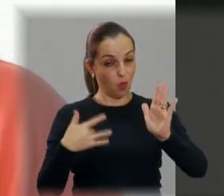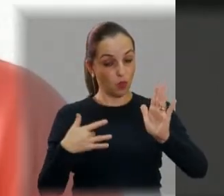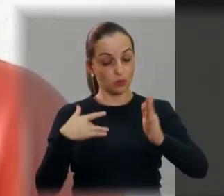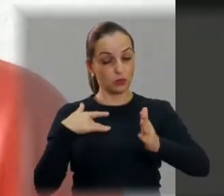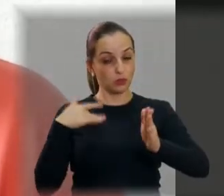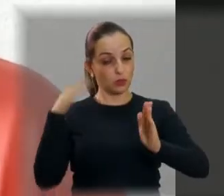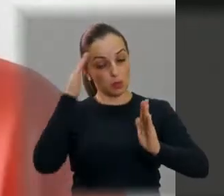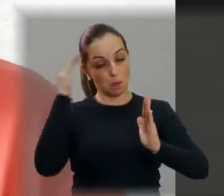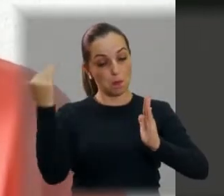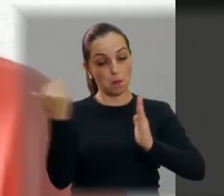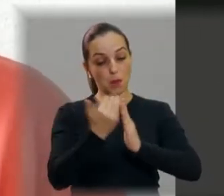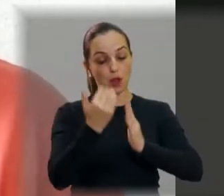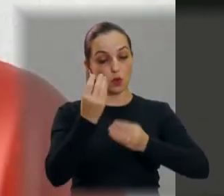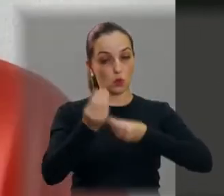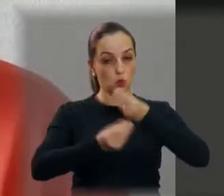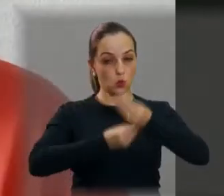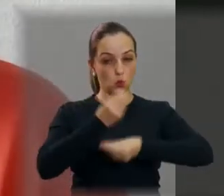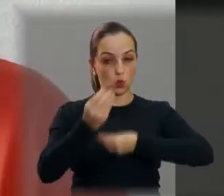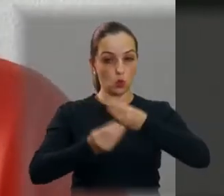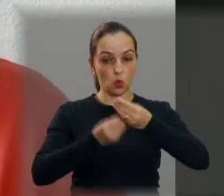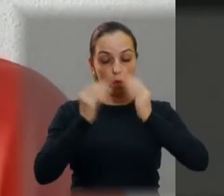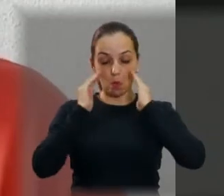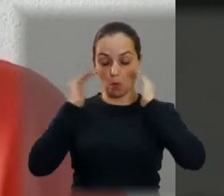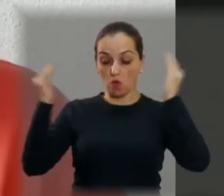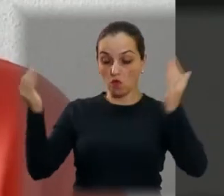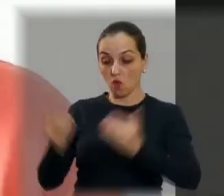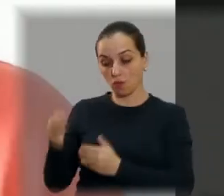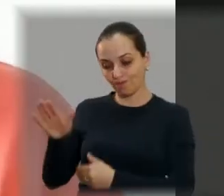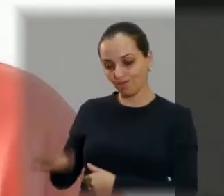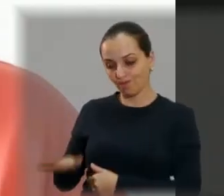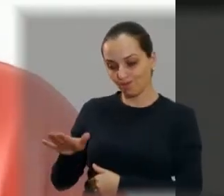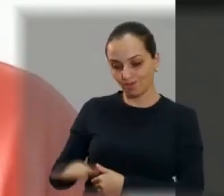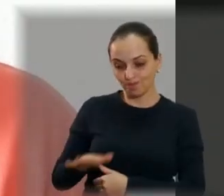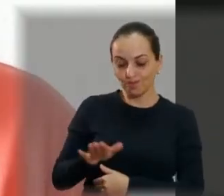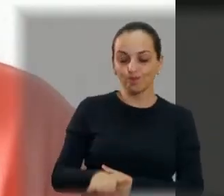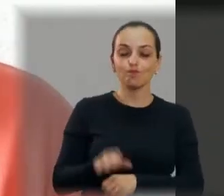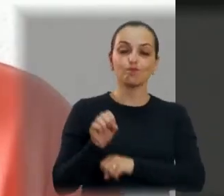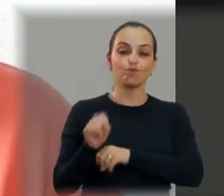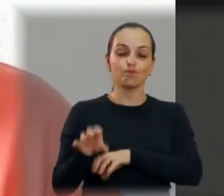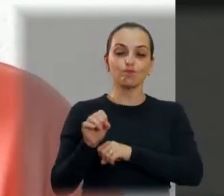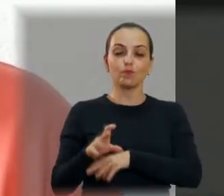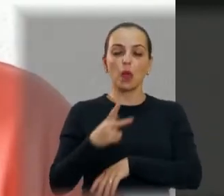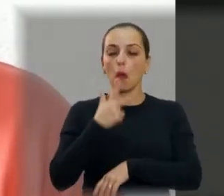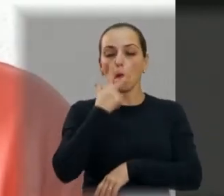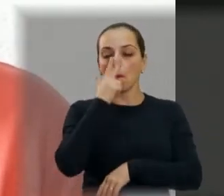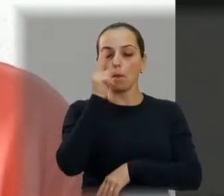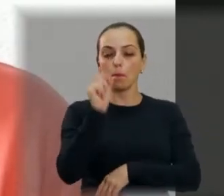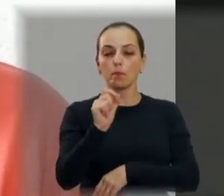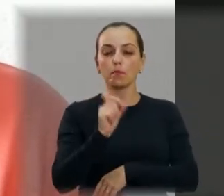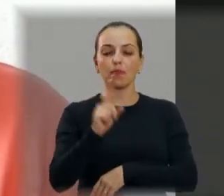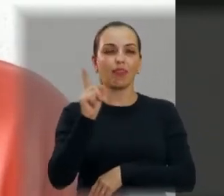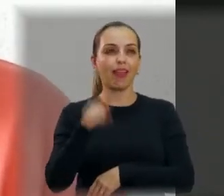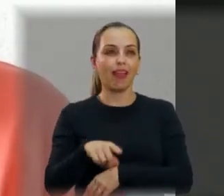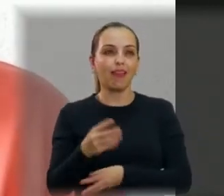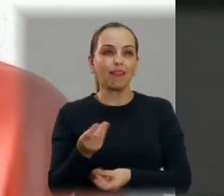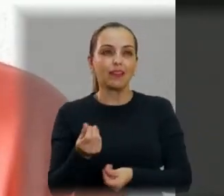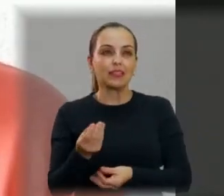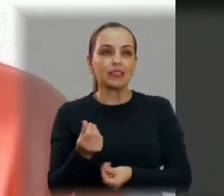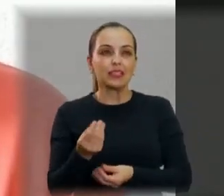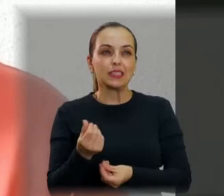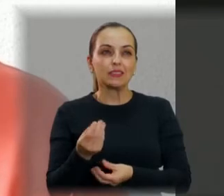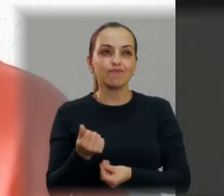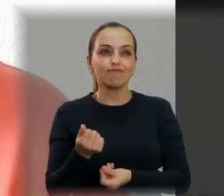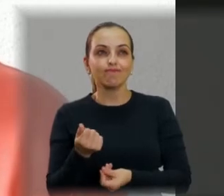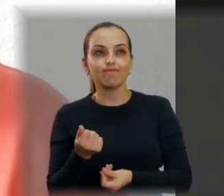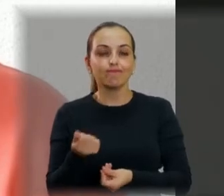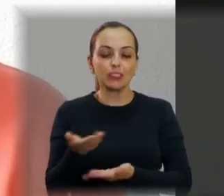Os protocolos, principalmente aqueles voltados para a educação infantil, que me parece, presidente, que foram feitos assim, com